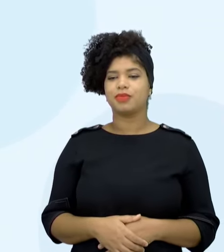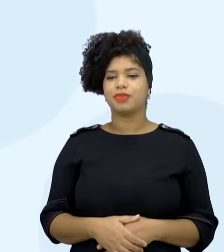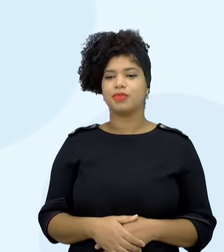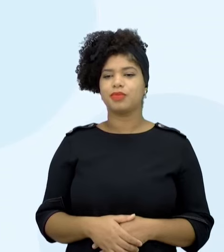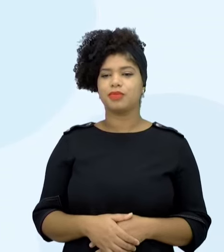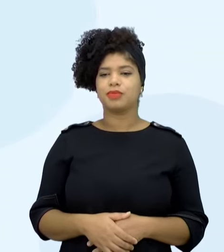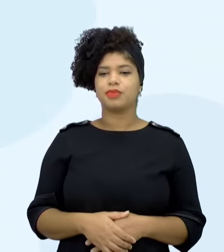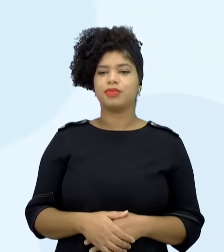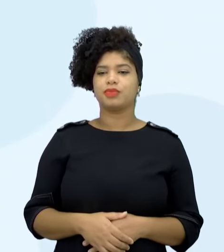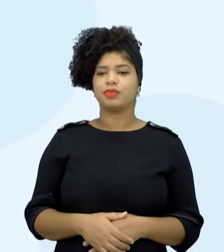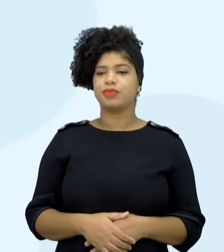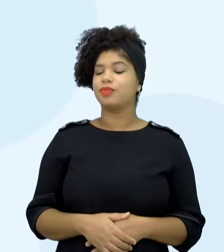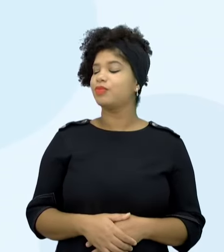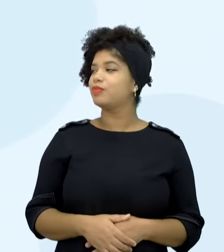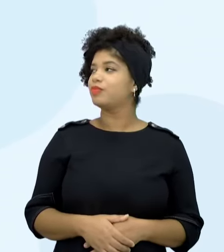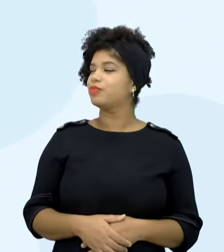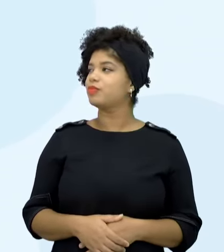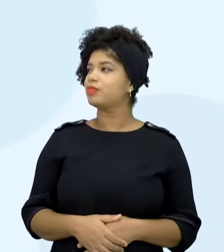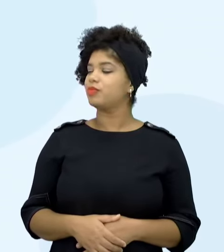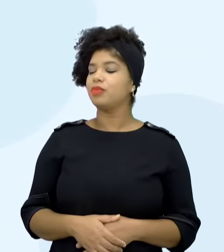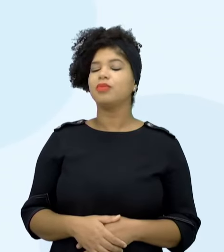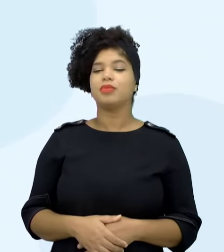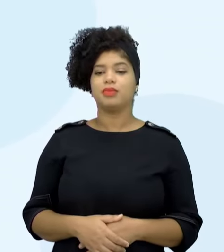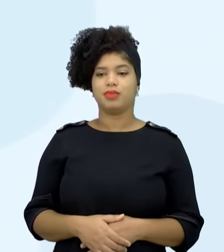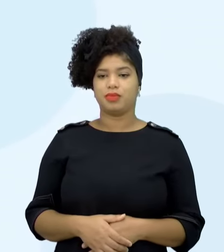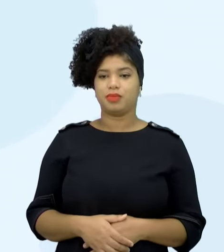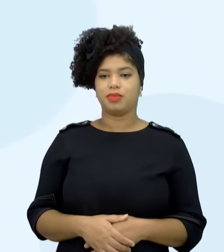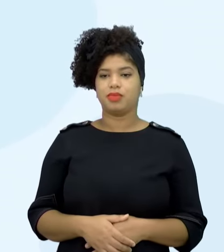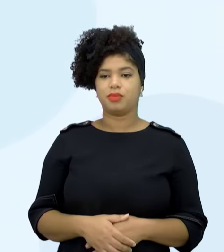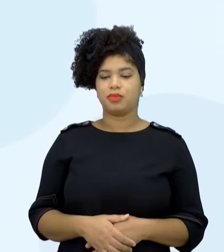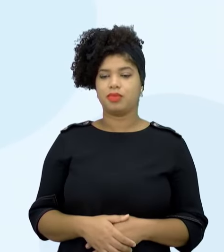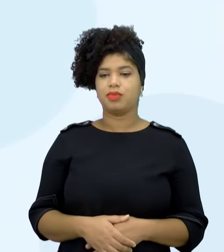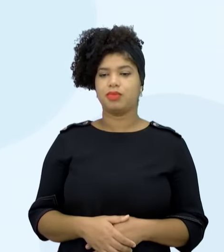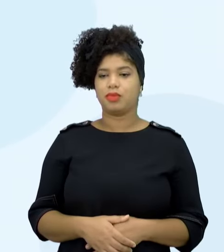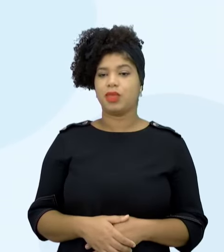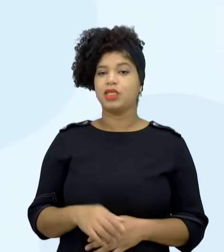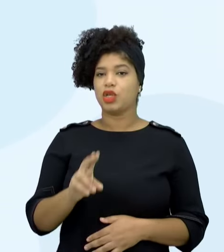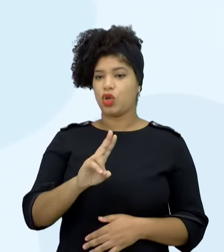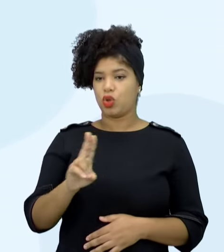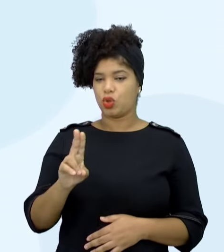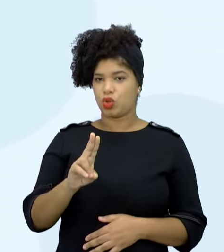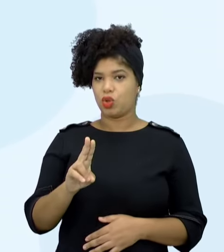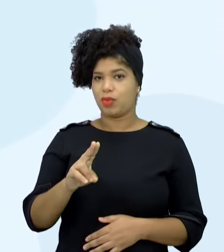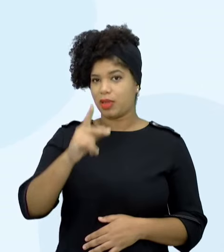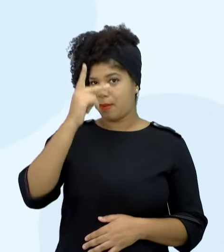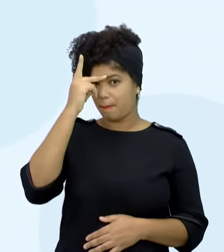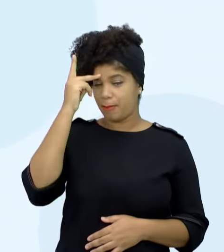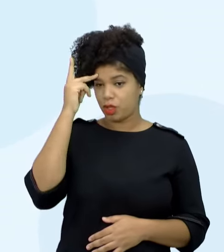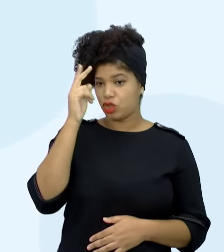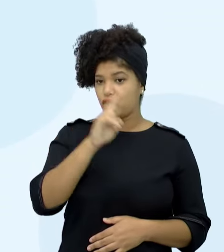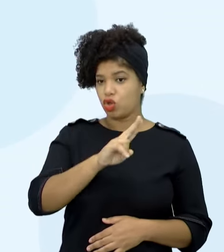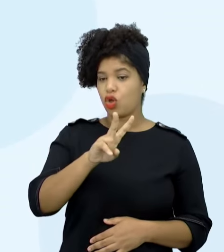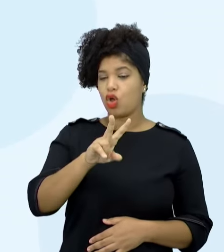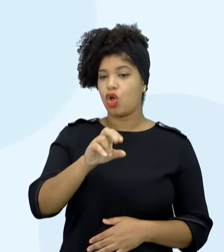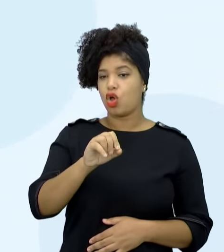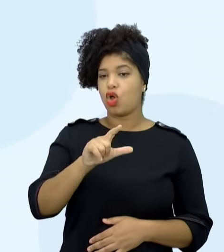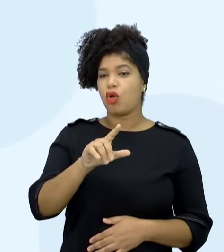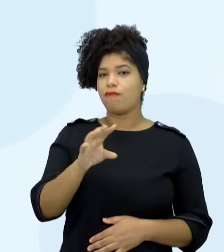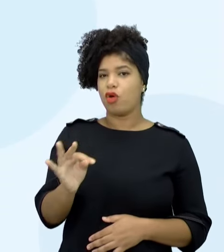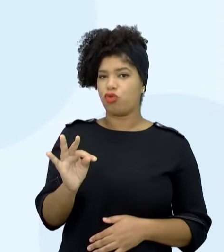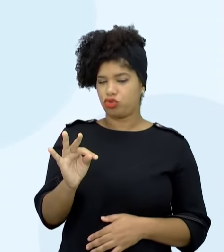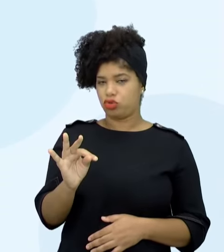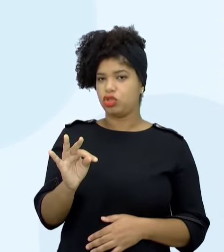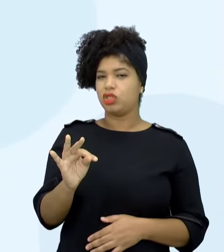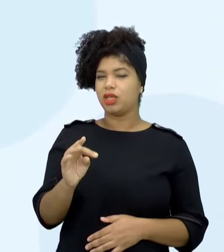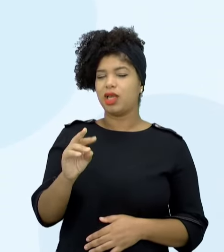Ela vem de o nome de uma pessoa que chama volt,